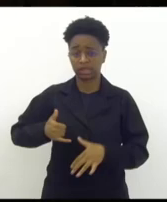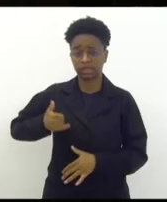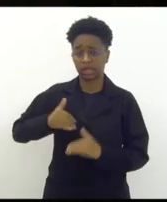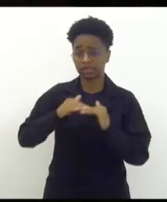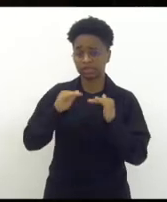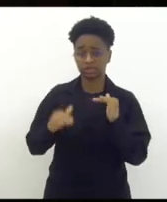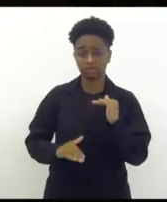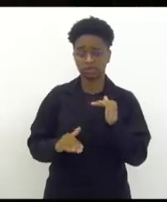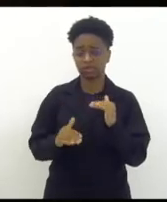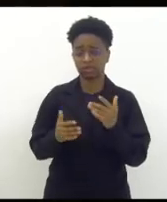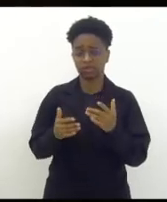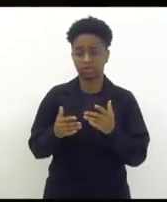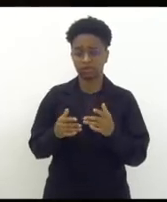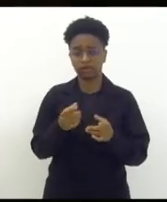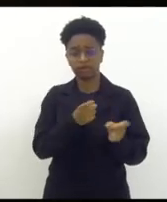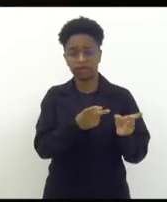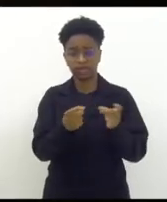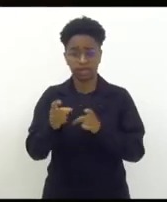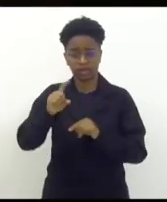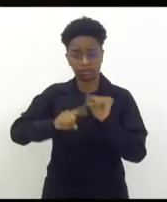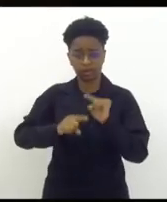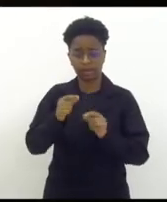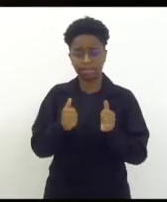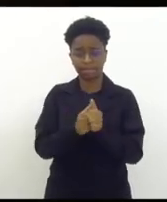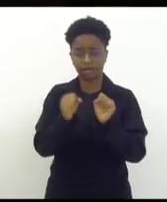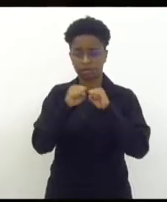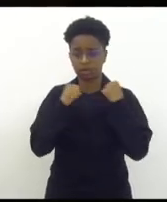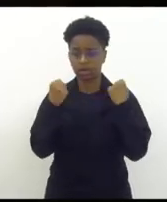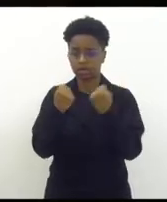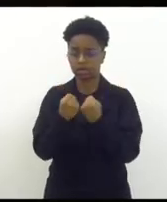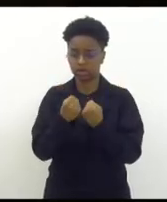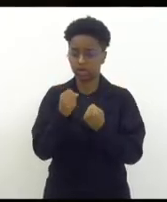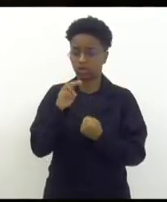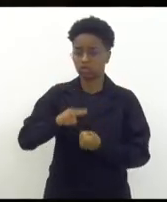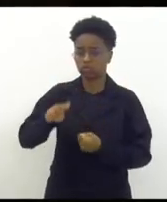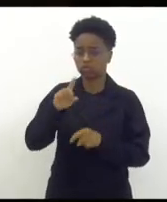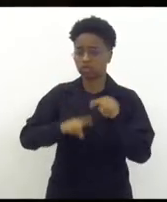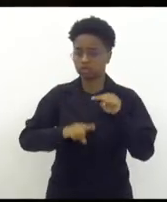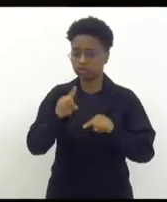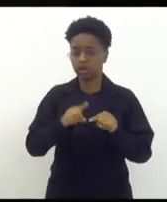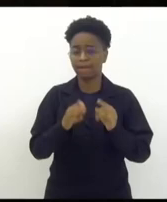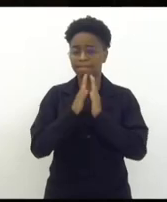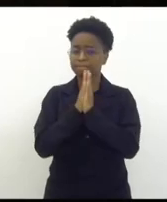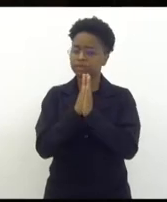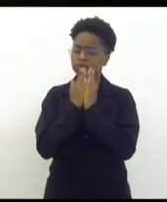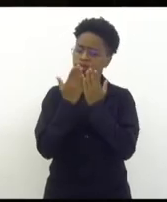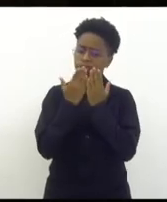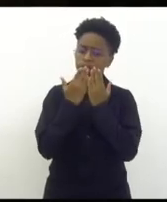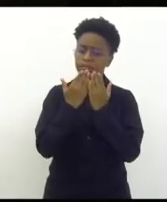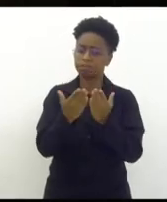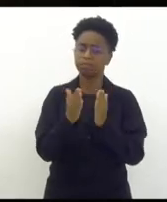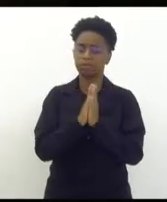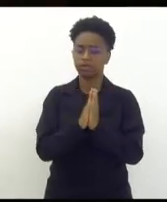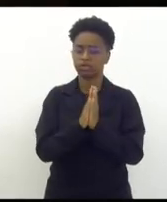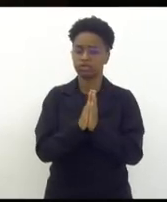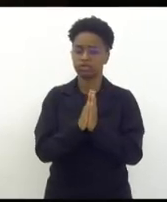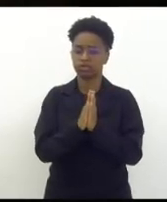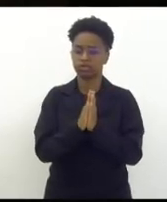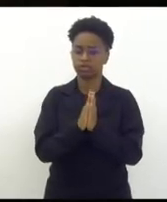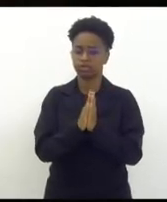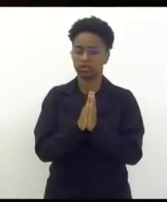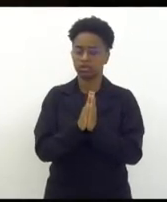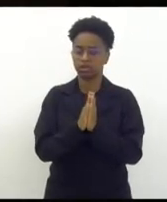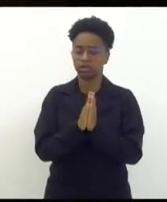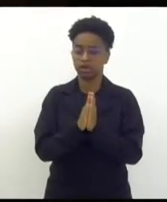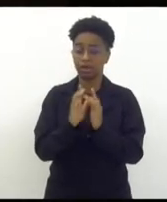idade uma ambulante que estava ali no entorno do Maracanã com a sua mercadoria que implorou Clemência e com toda